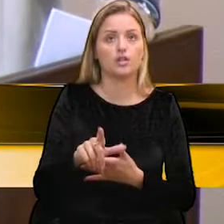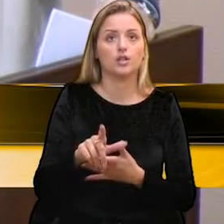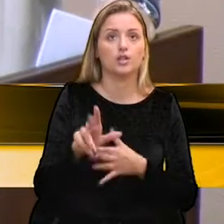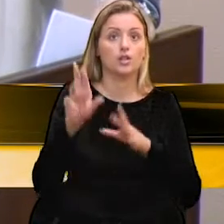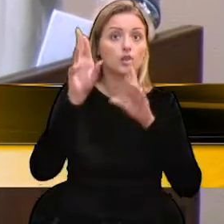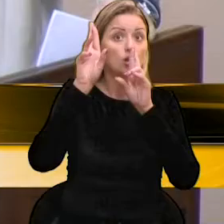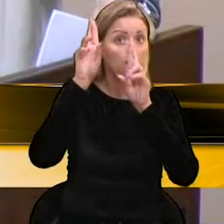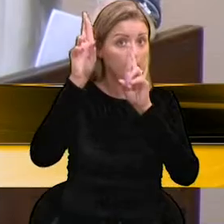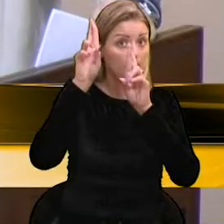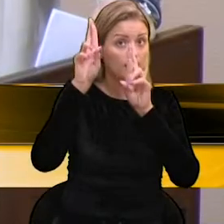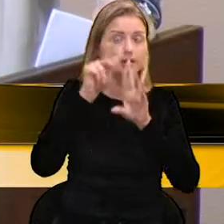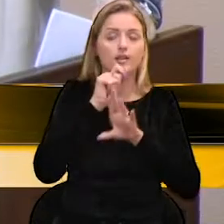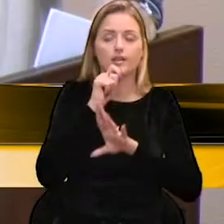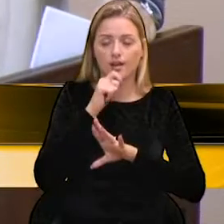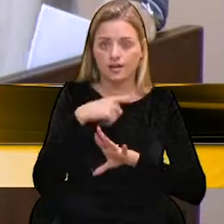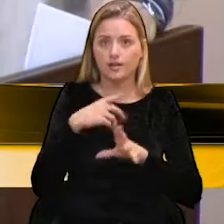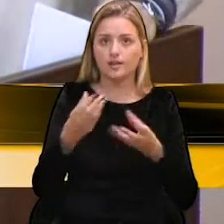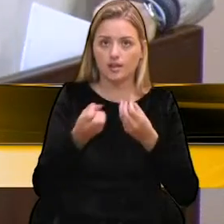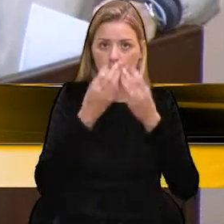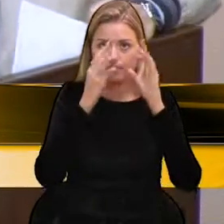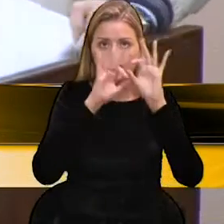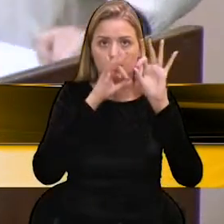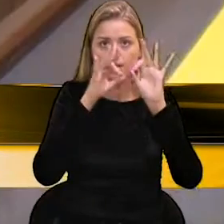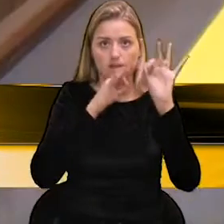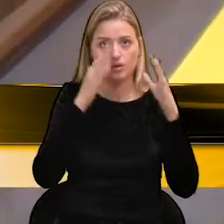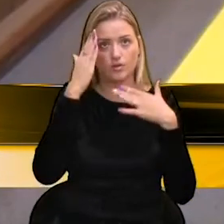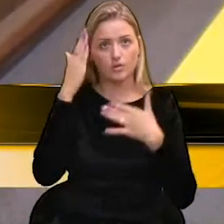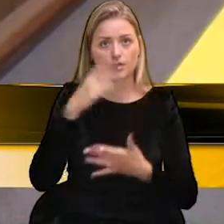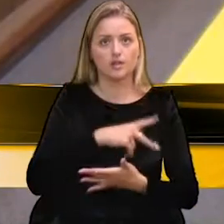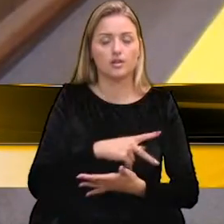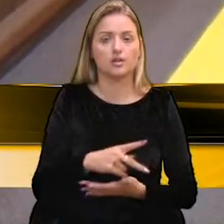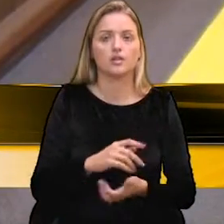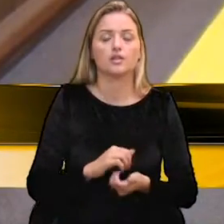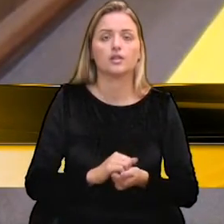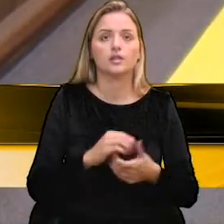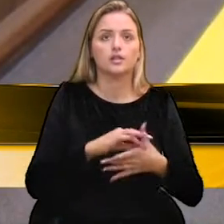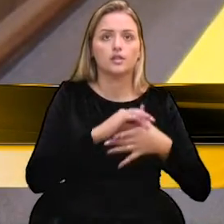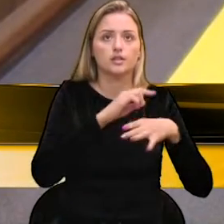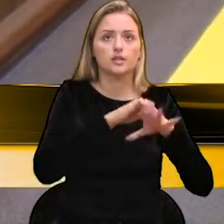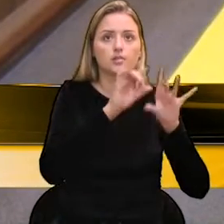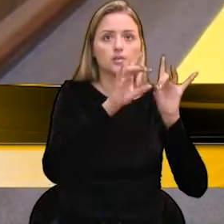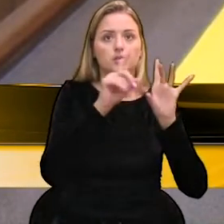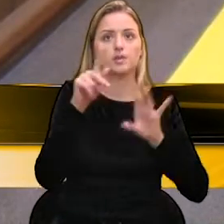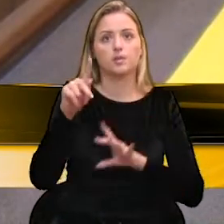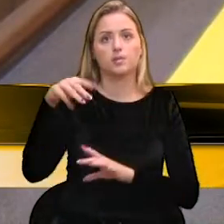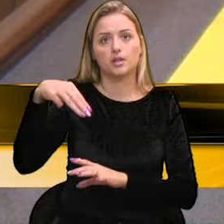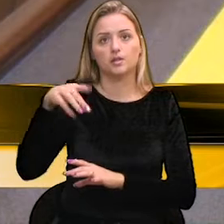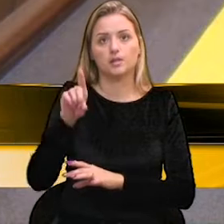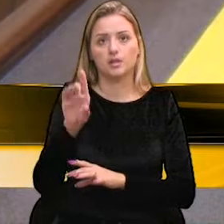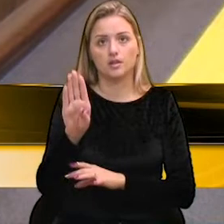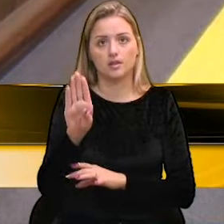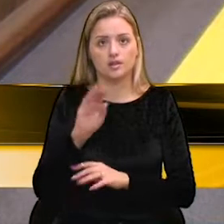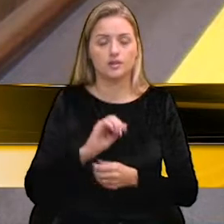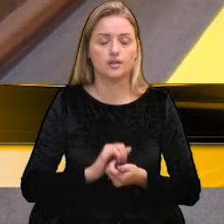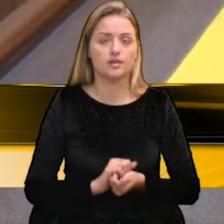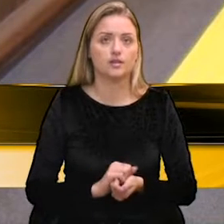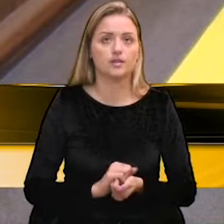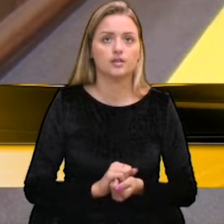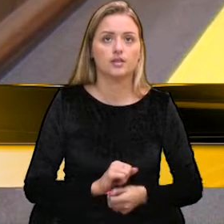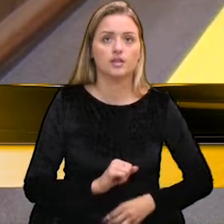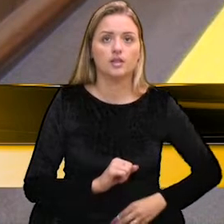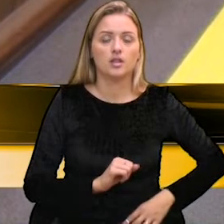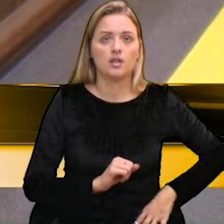possamos ter esse evento. Obrigado, senhor presidente. Uma declaração de líder da bancada do PMDB.